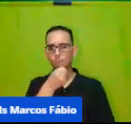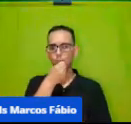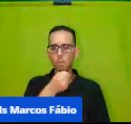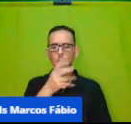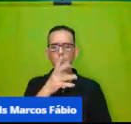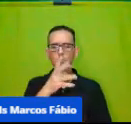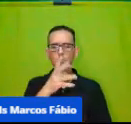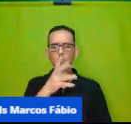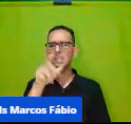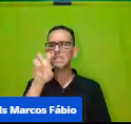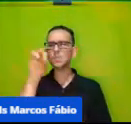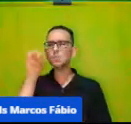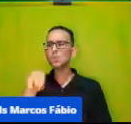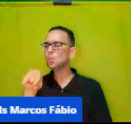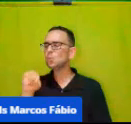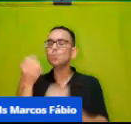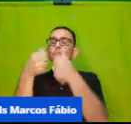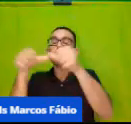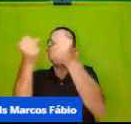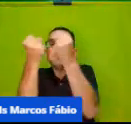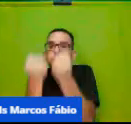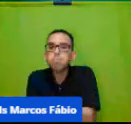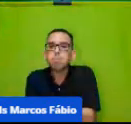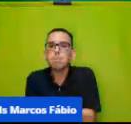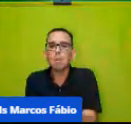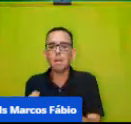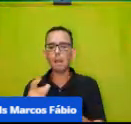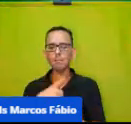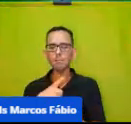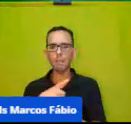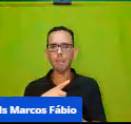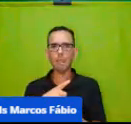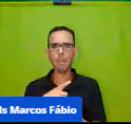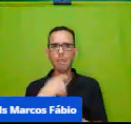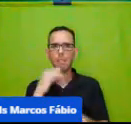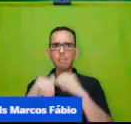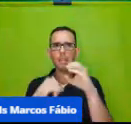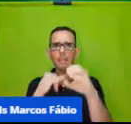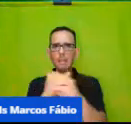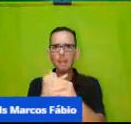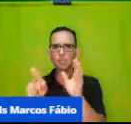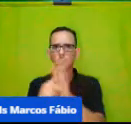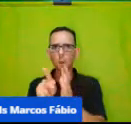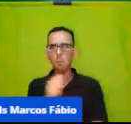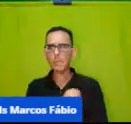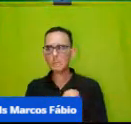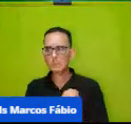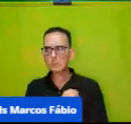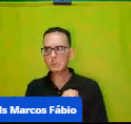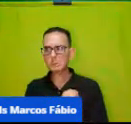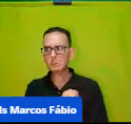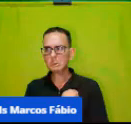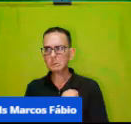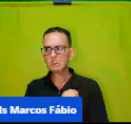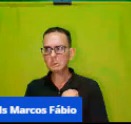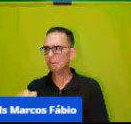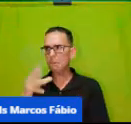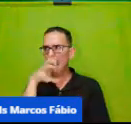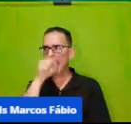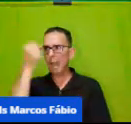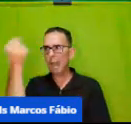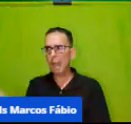minutos, ele fica muito pesado, né? E é onde o consumo de dados do aluno, né? Vai acabar bem rápido naquele